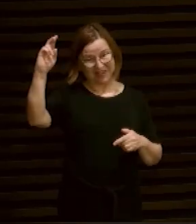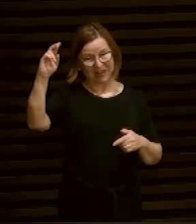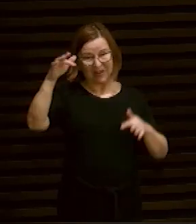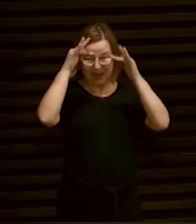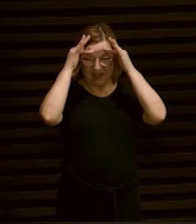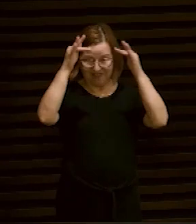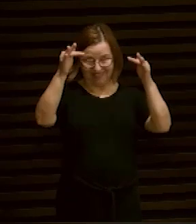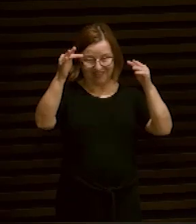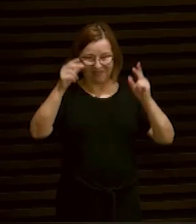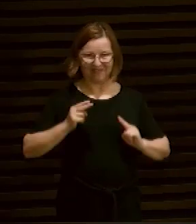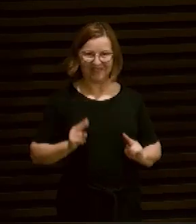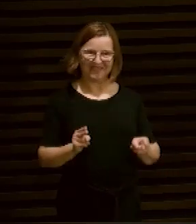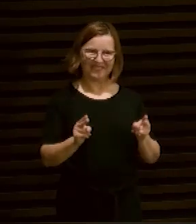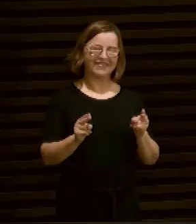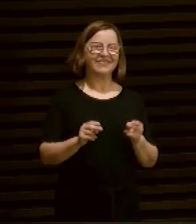casa.